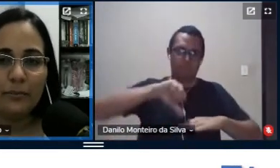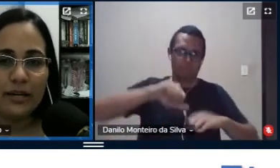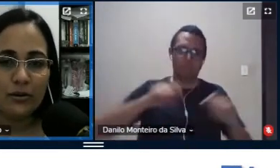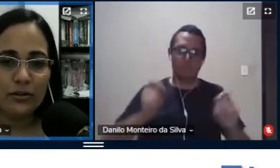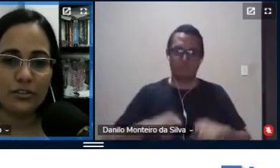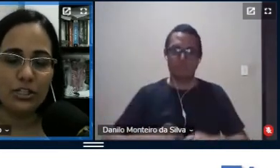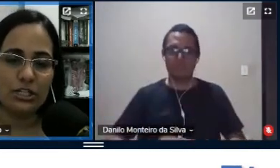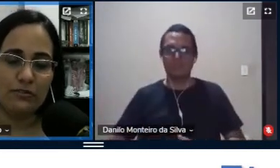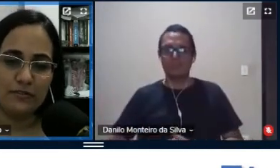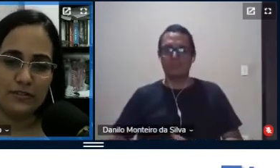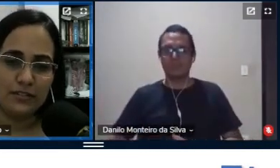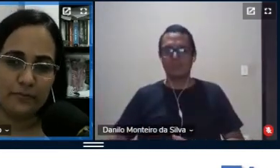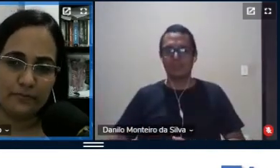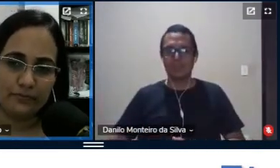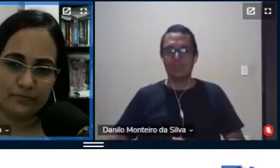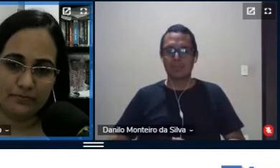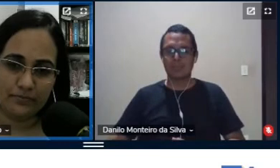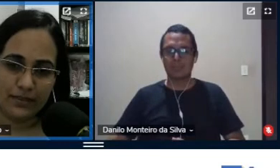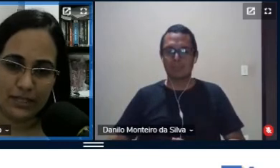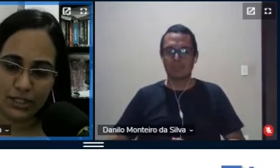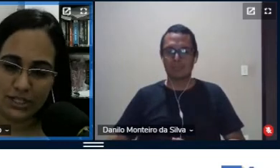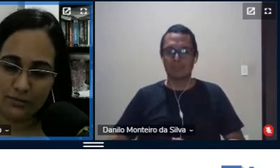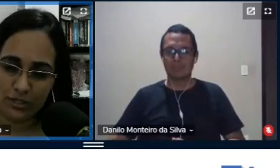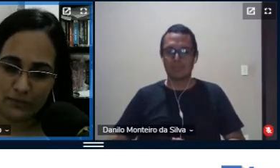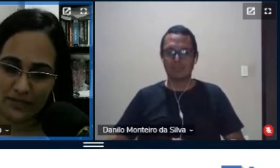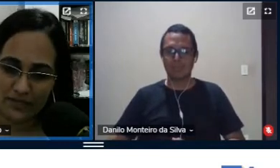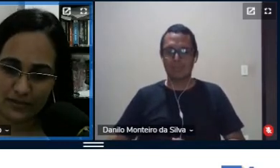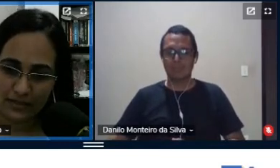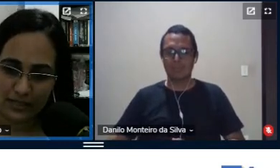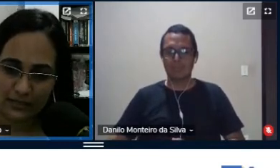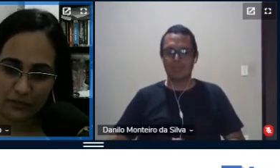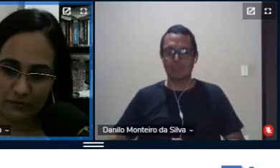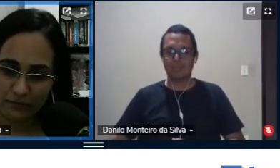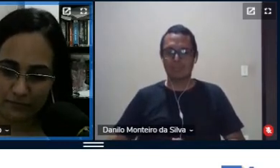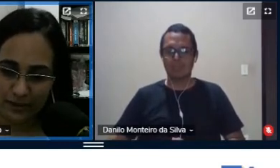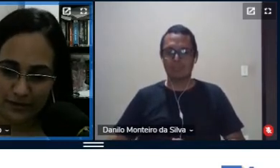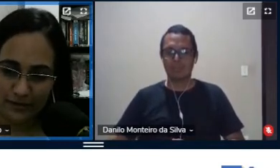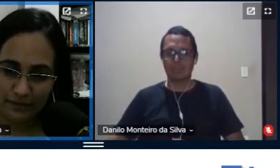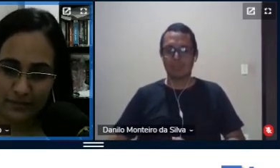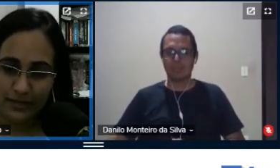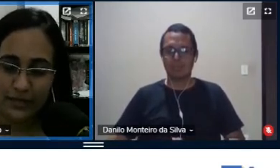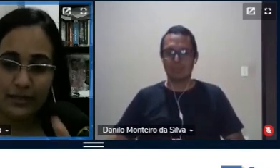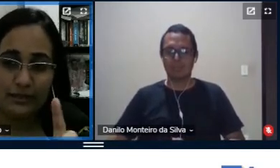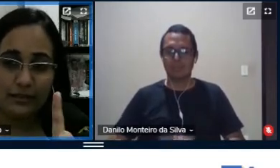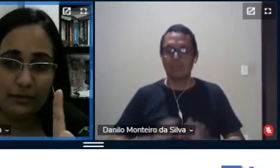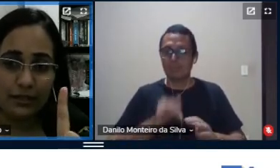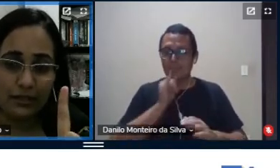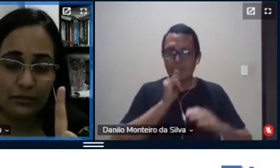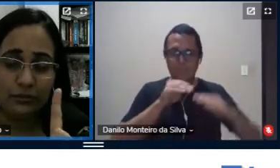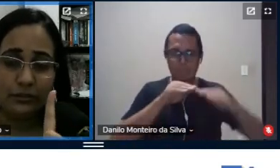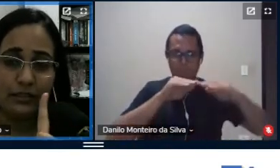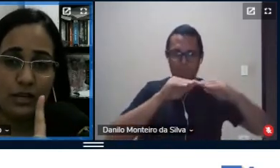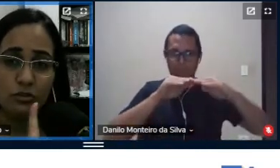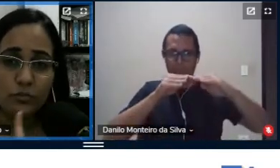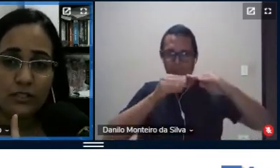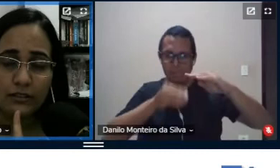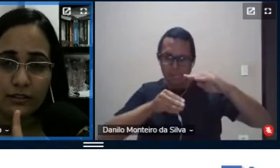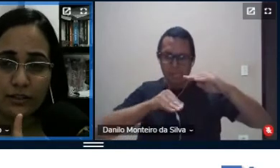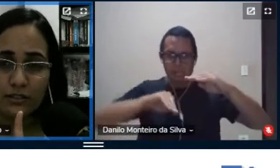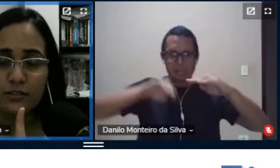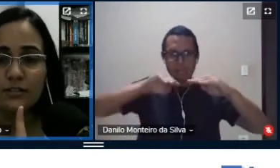Então, a primeira coisa que a gente vai fazer, a gente tem a nossa pecinha, ela tem uma falha. Lembrando,